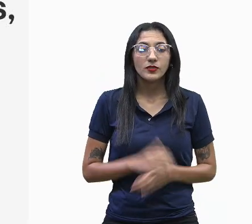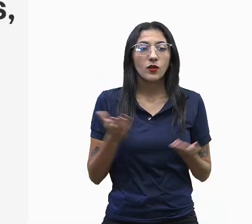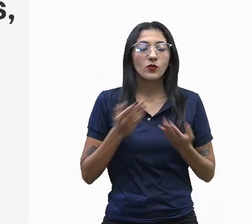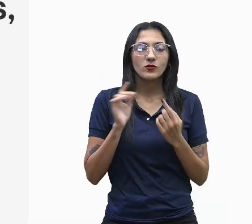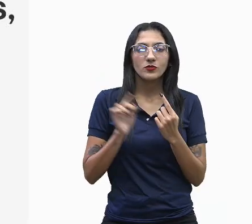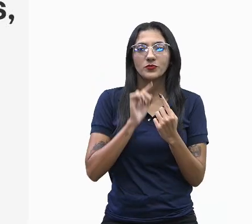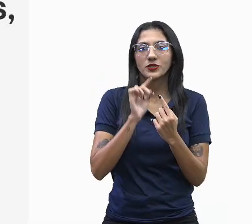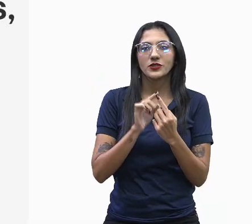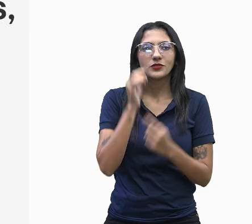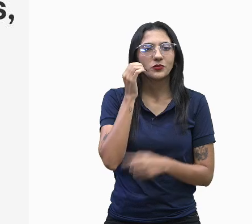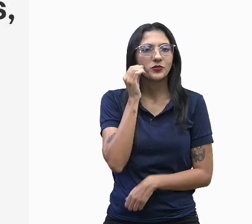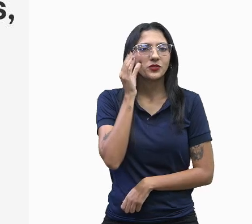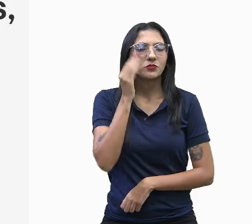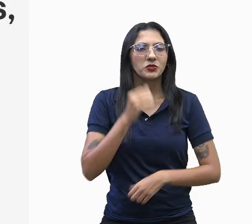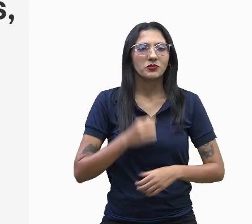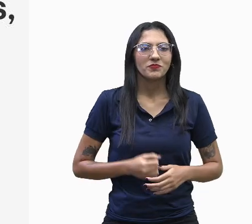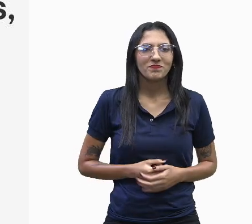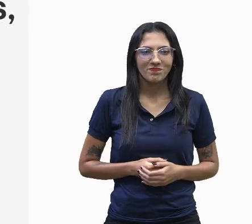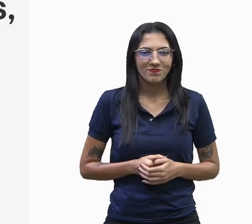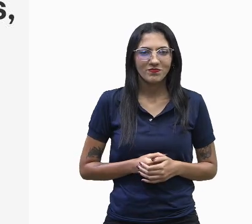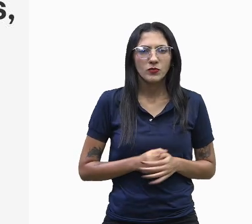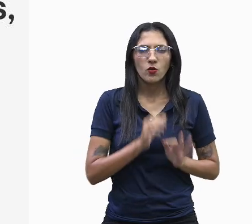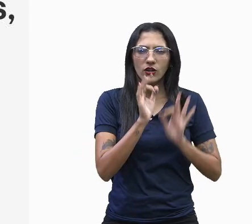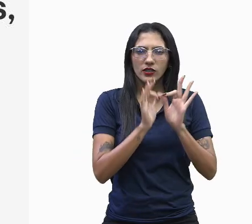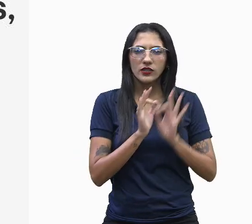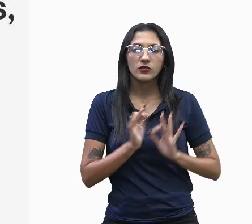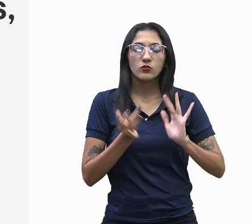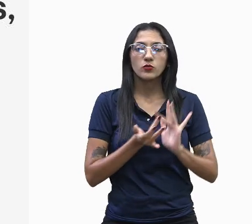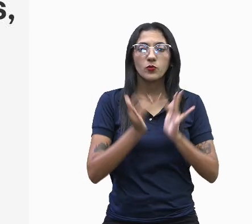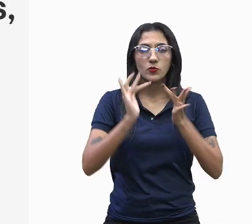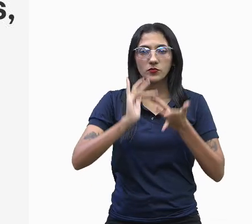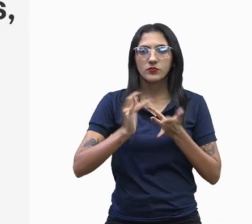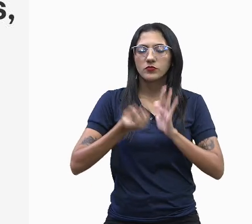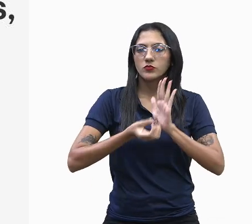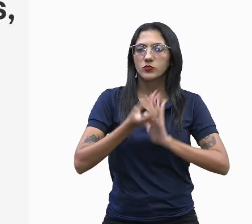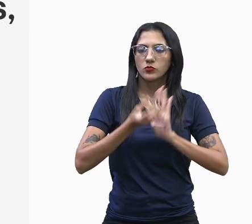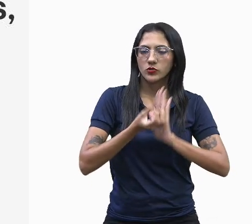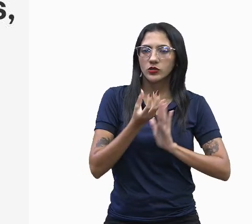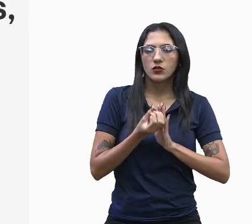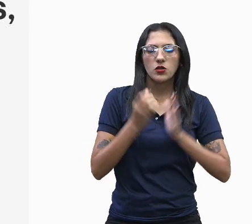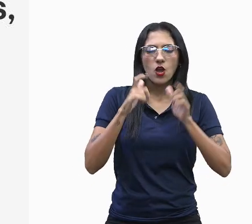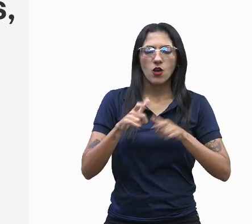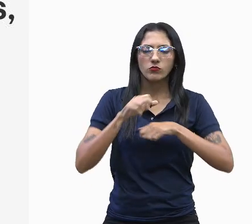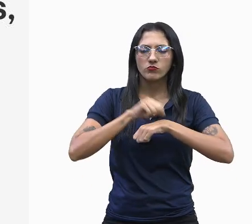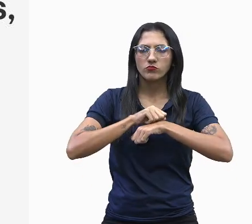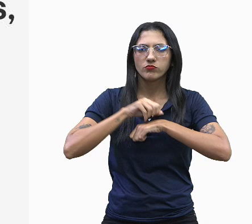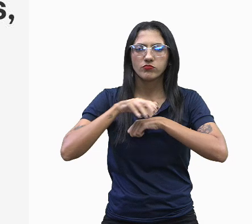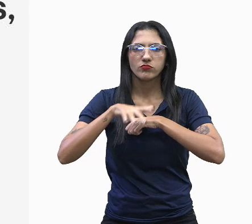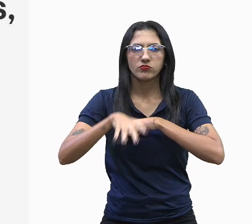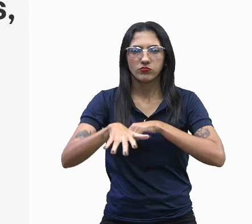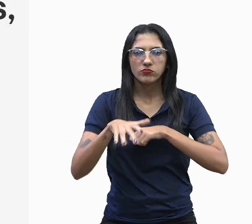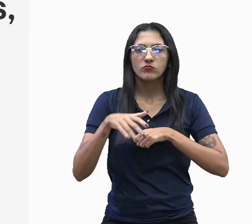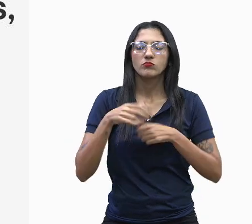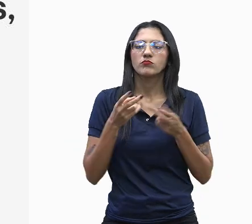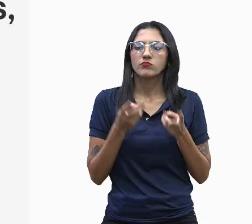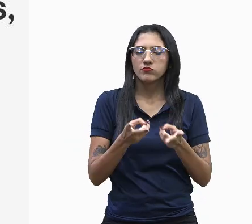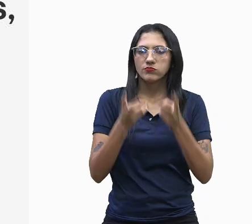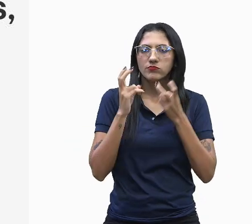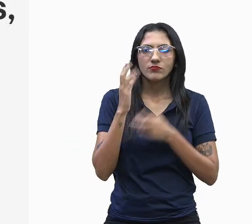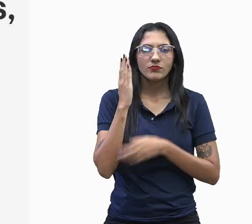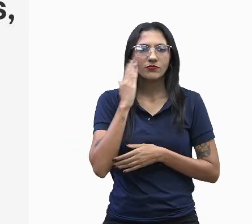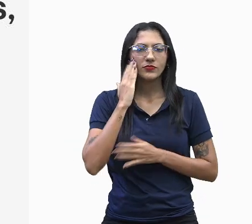como objeto de conhecimento reconstrução do contexto de produção, circulação